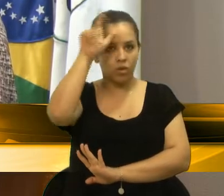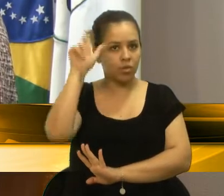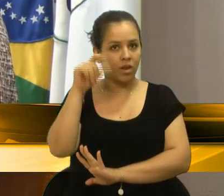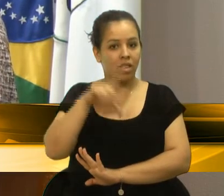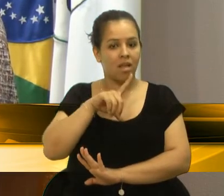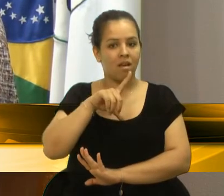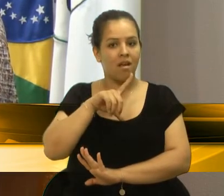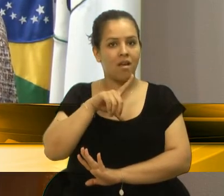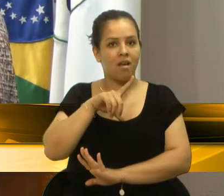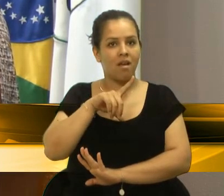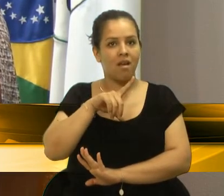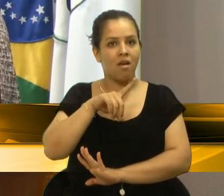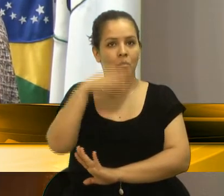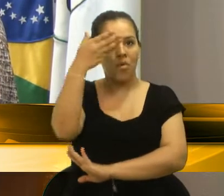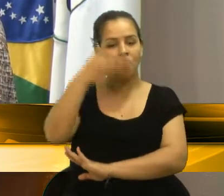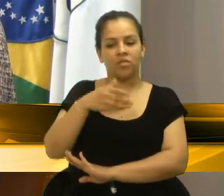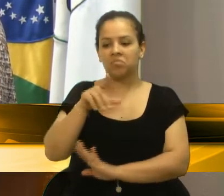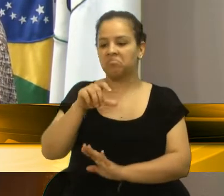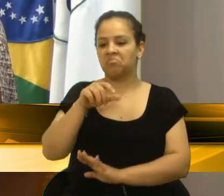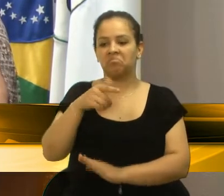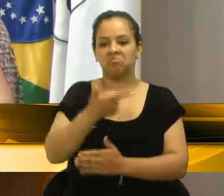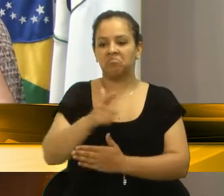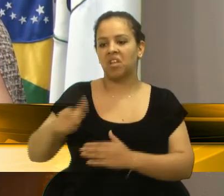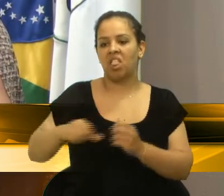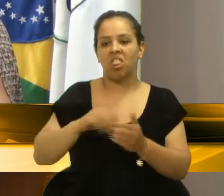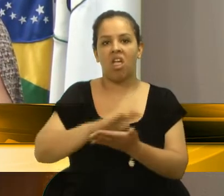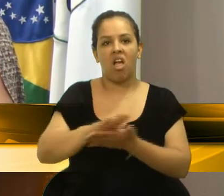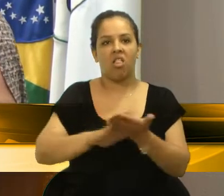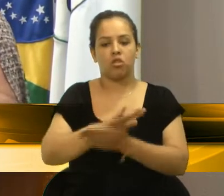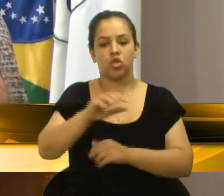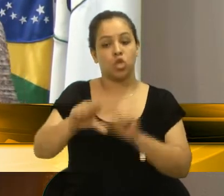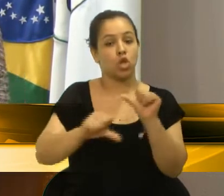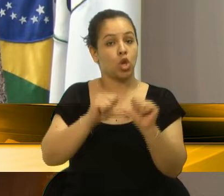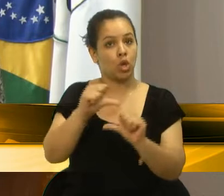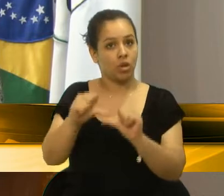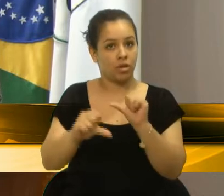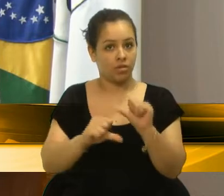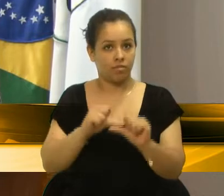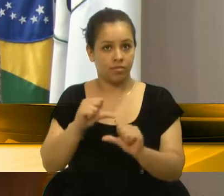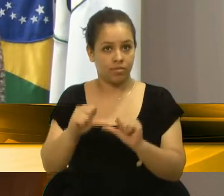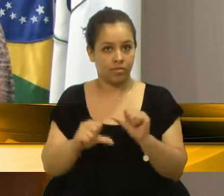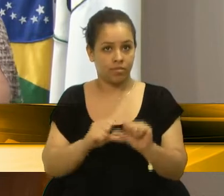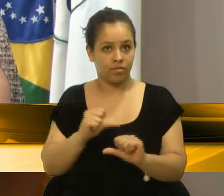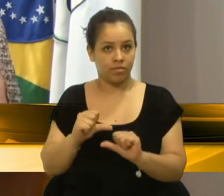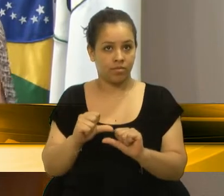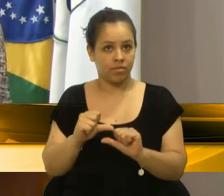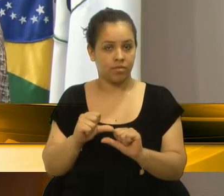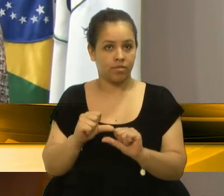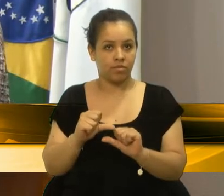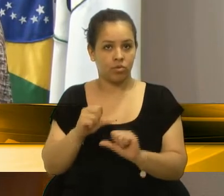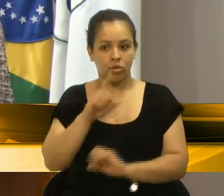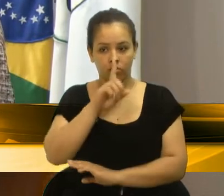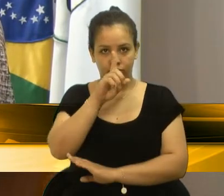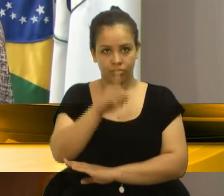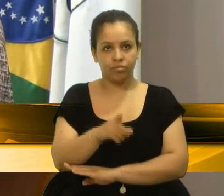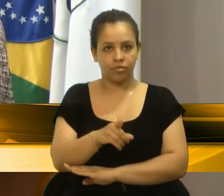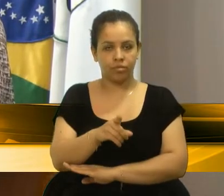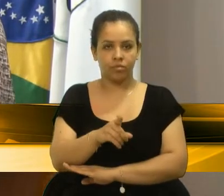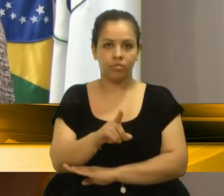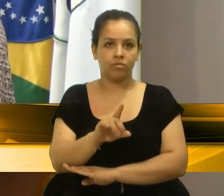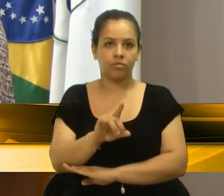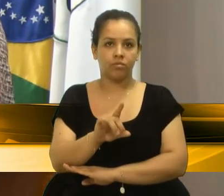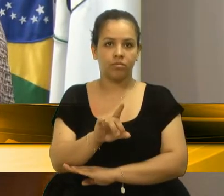houve nenhuma mudança de provas que ensejassem a acusação, é, no